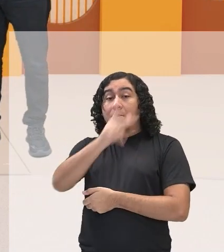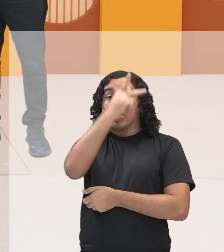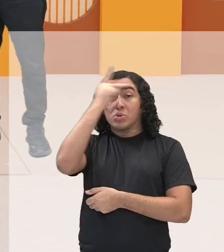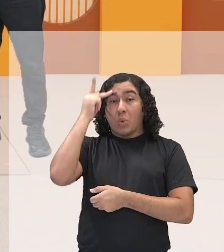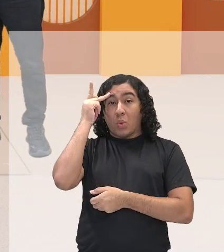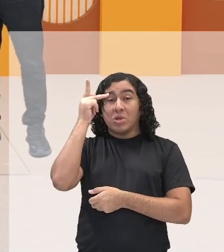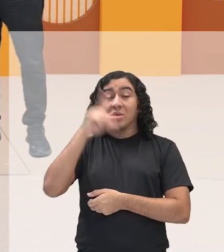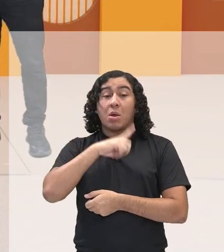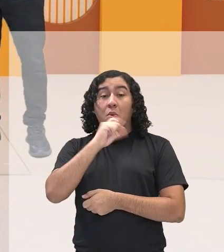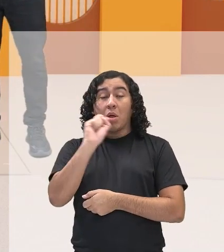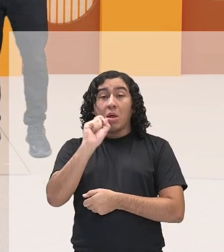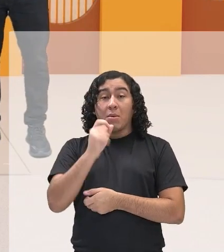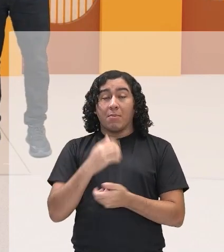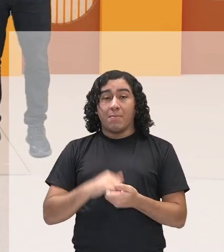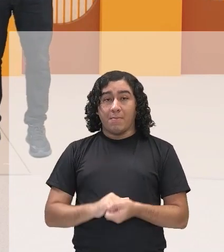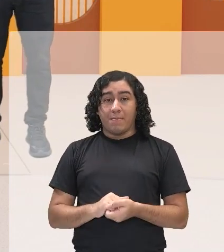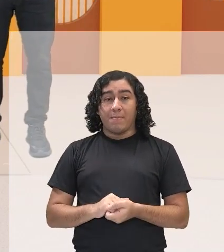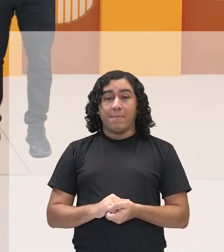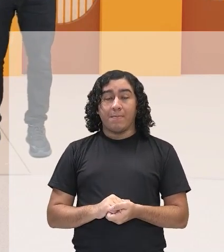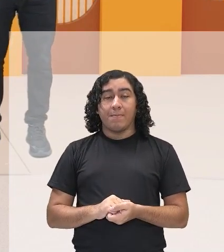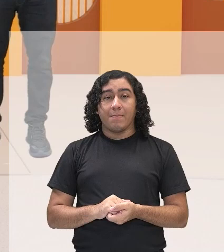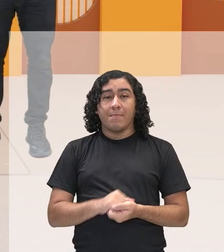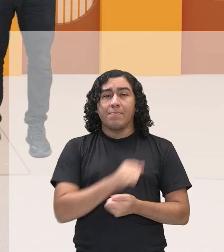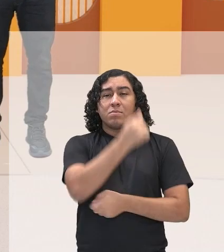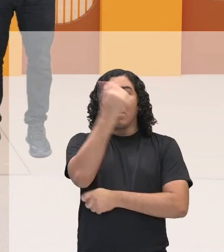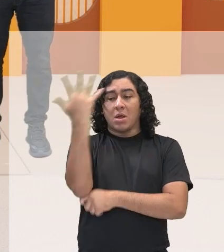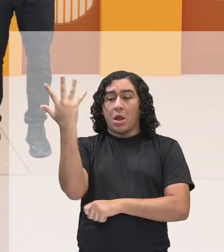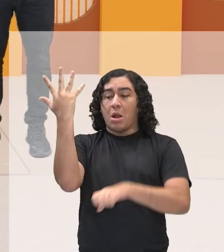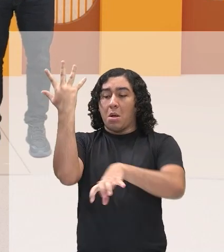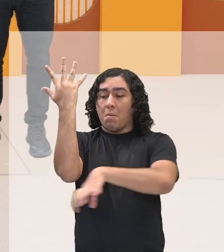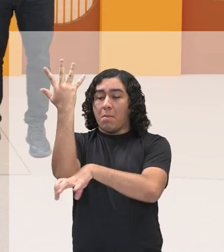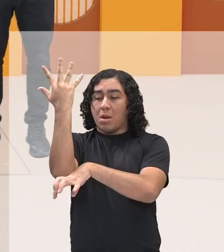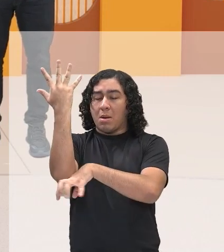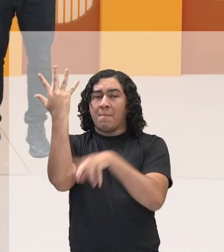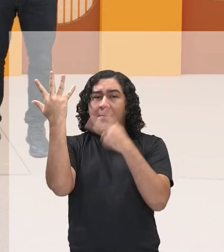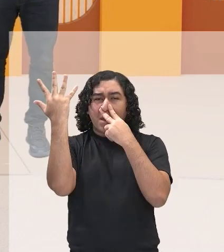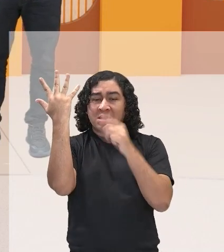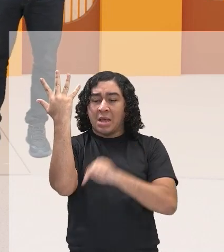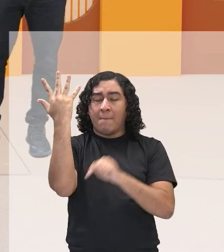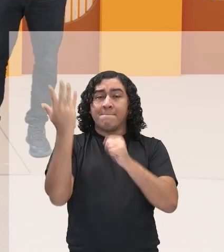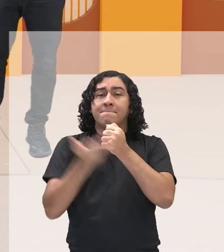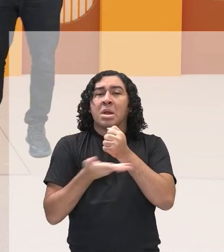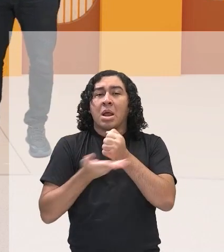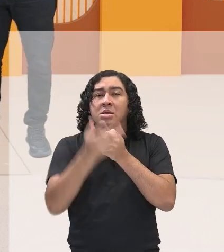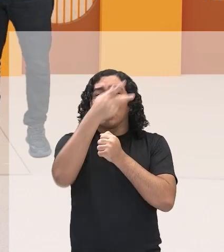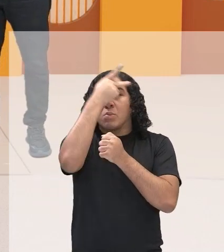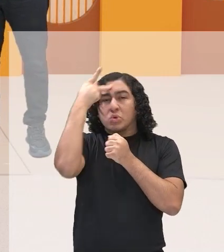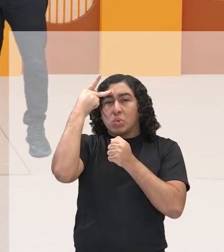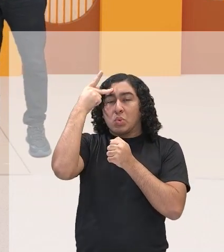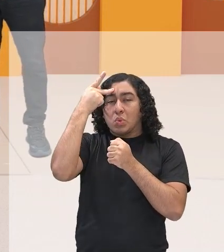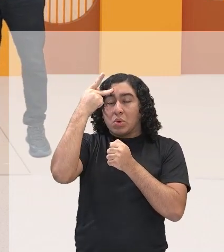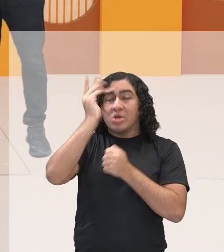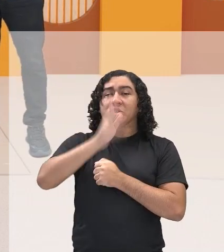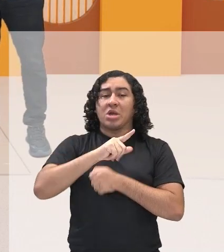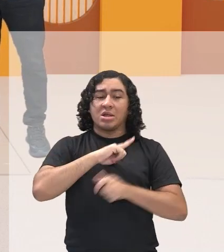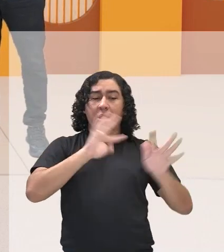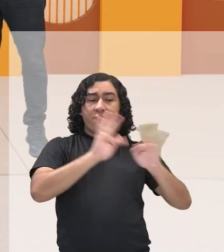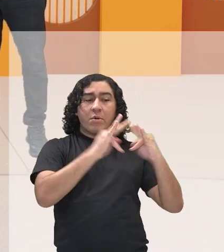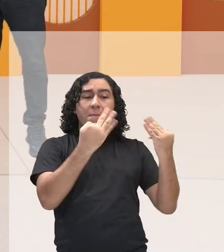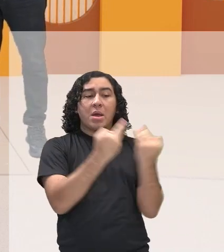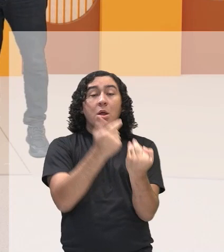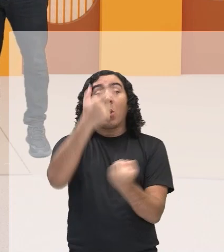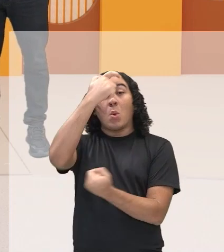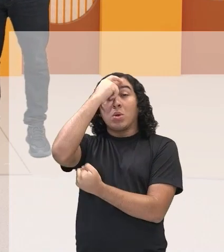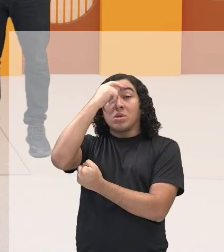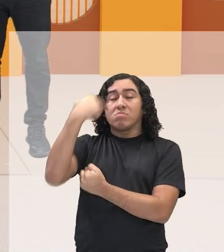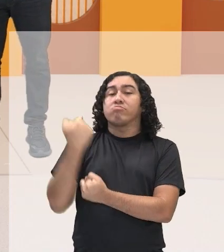suas raízes, ela vai assimilando princípios, valores, né? Que já vem no berço da família. Lá a gente aprende